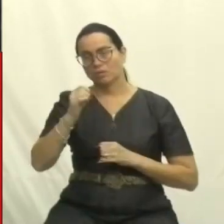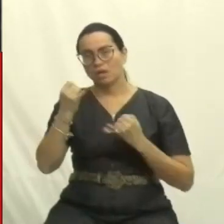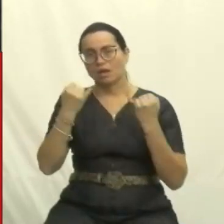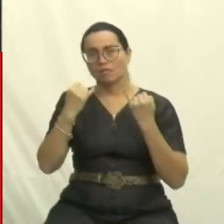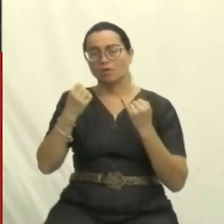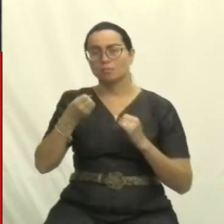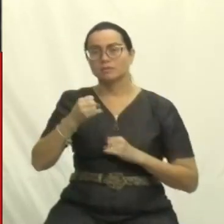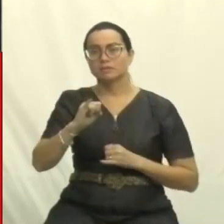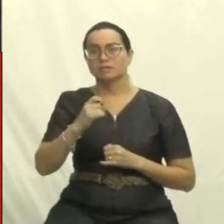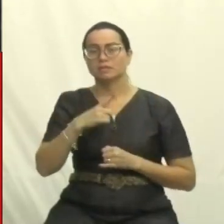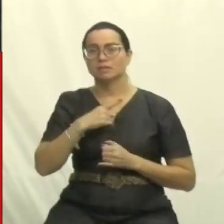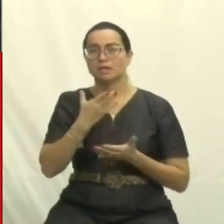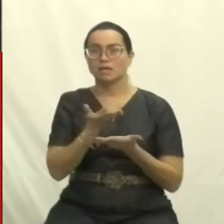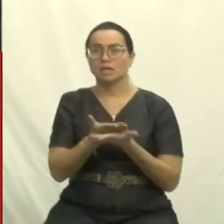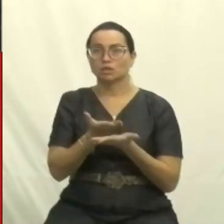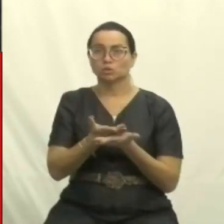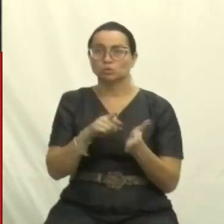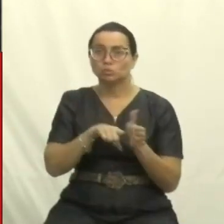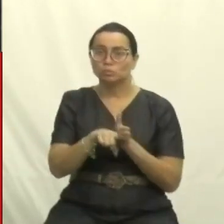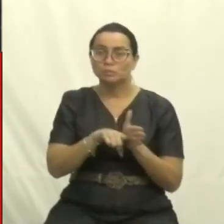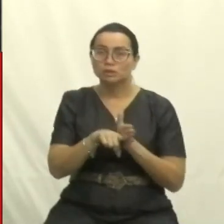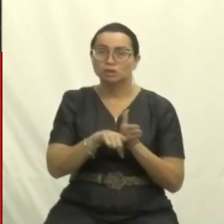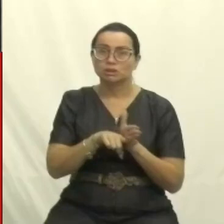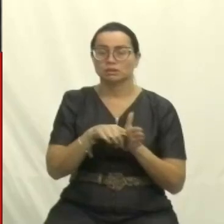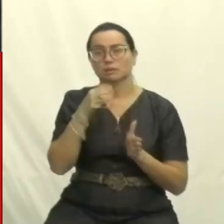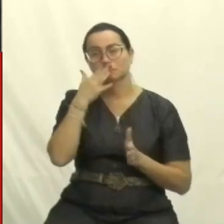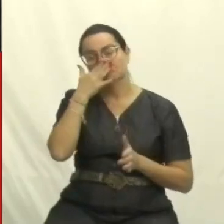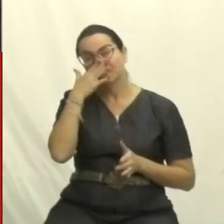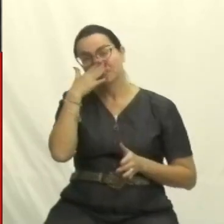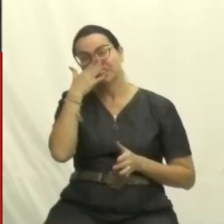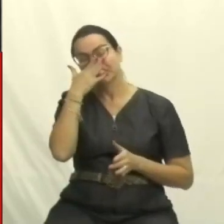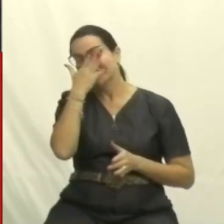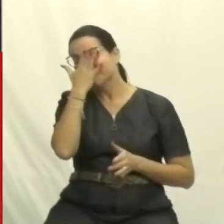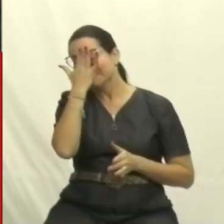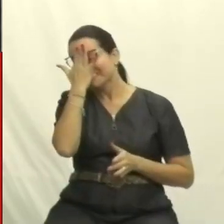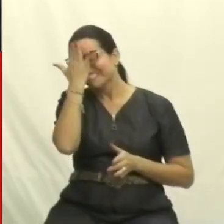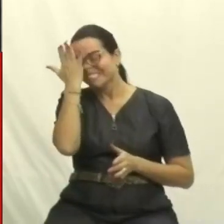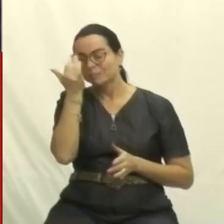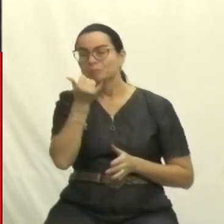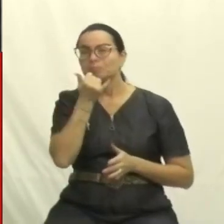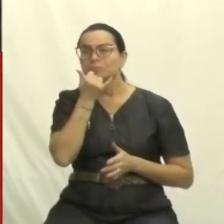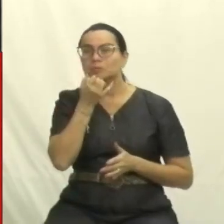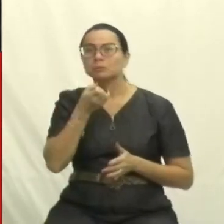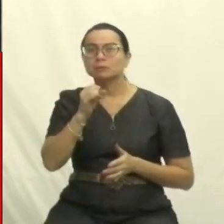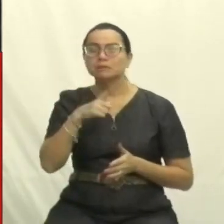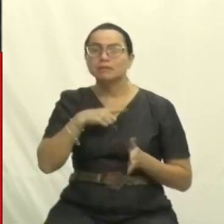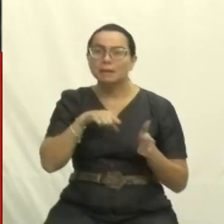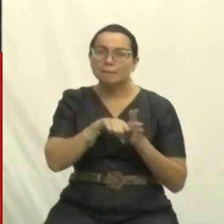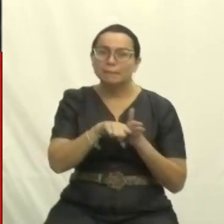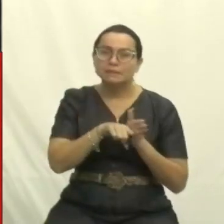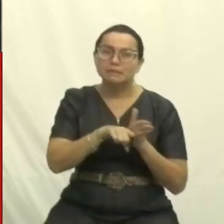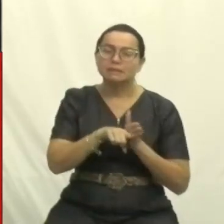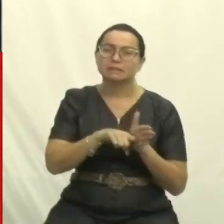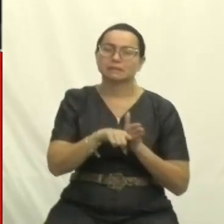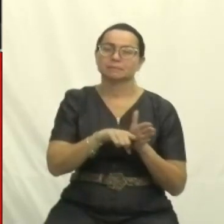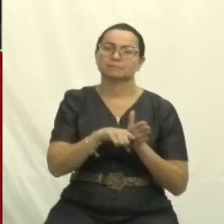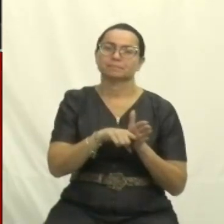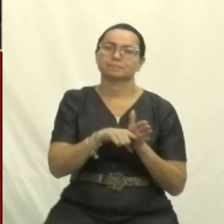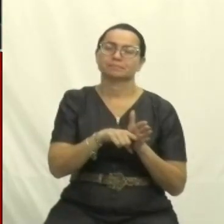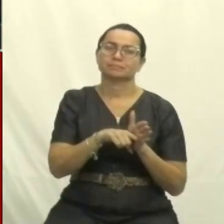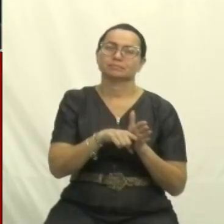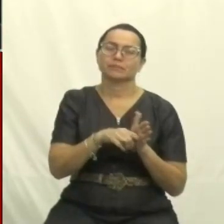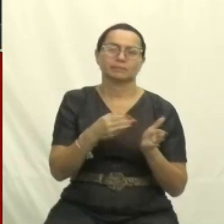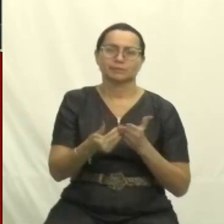se existem estudos para a revitalização das lixeiras existentes na área central de Criciúma. Requerimento está